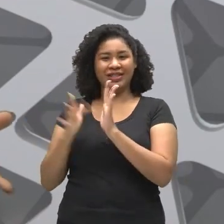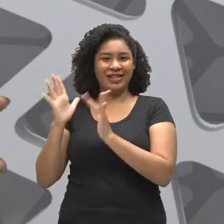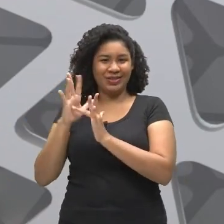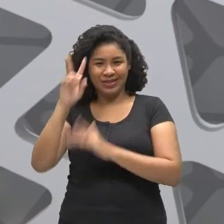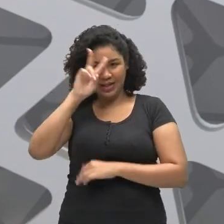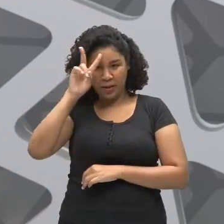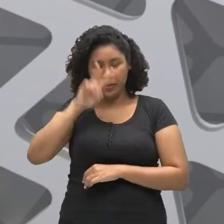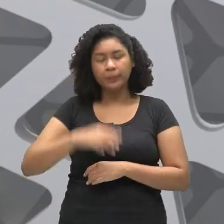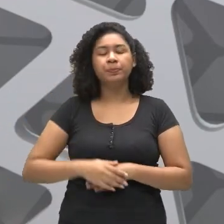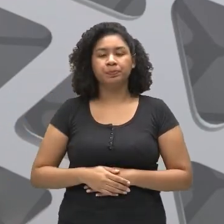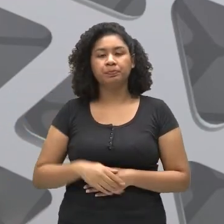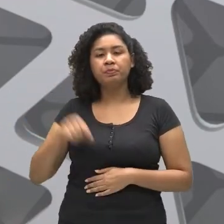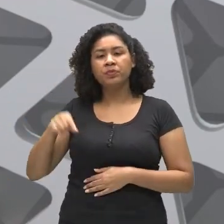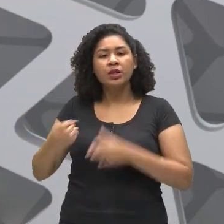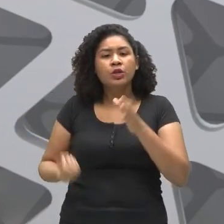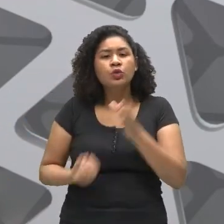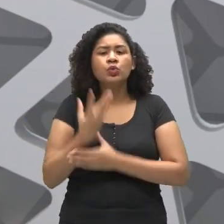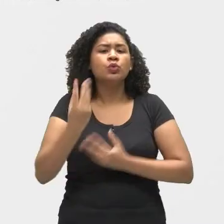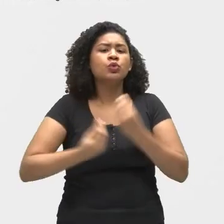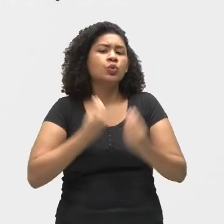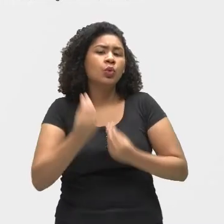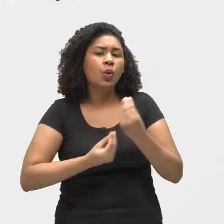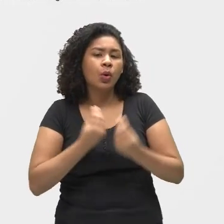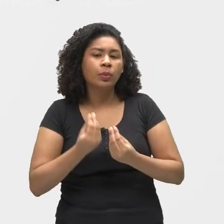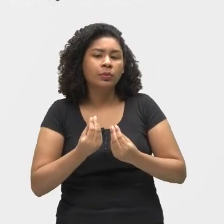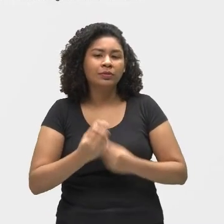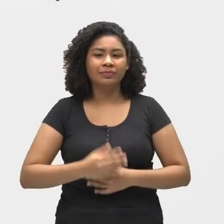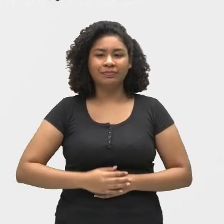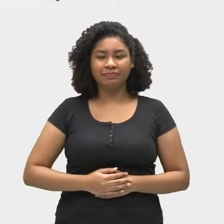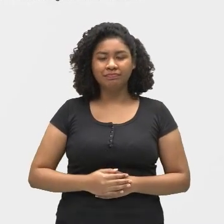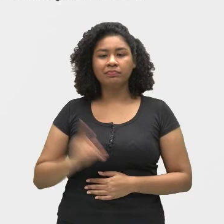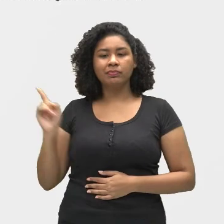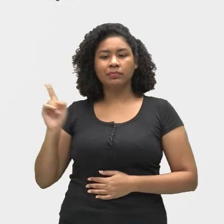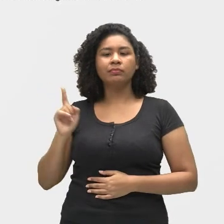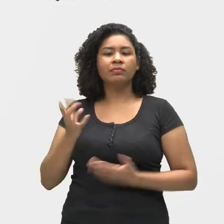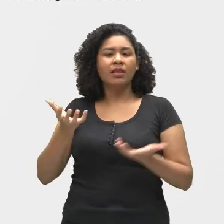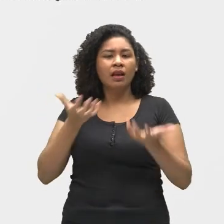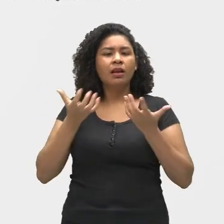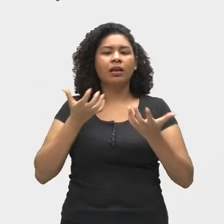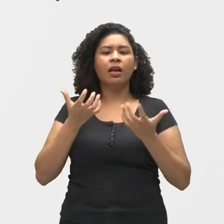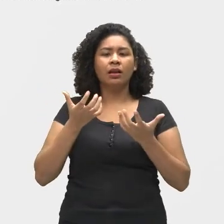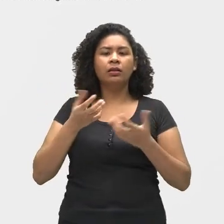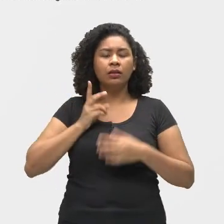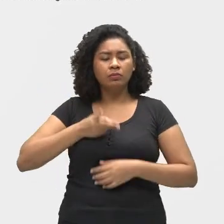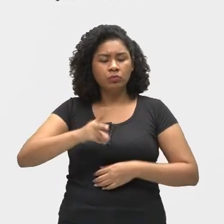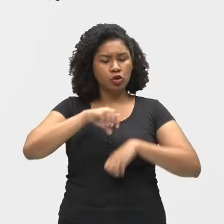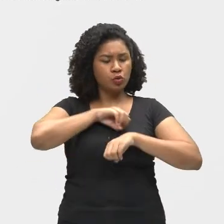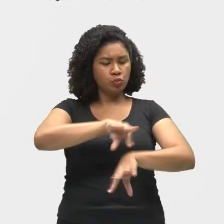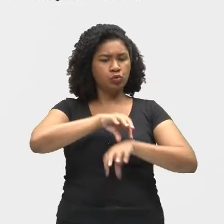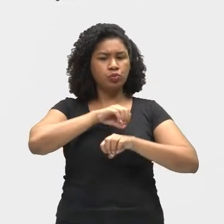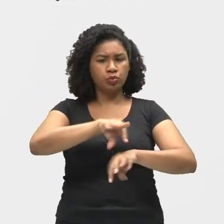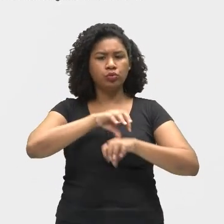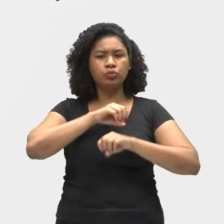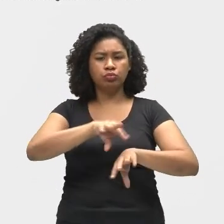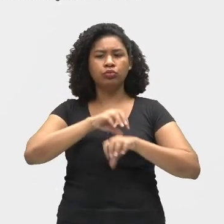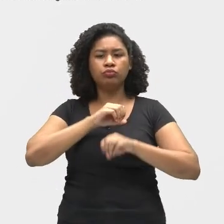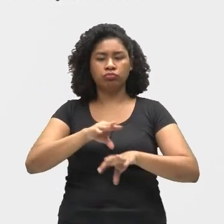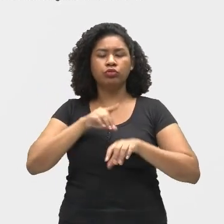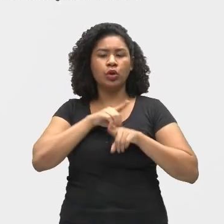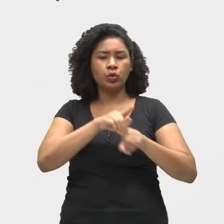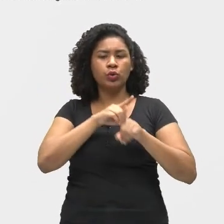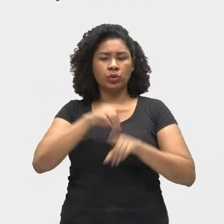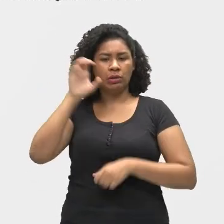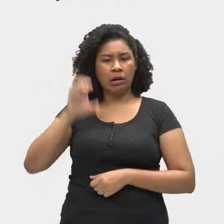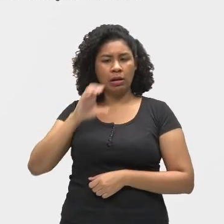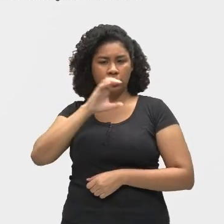aí na Contra-Reforma? Vamos lá? A fim de revitalizar a catequese, tanto na Europa quanto na América,